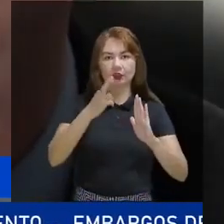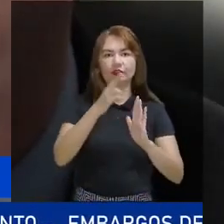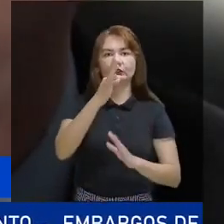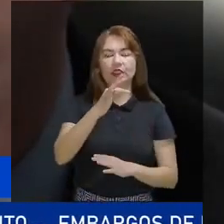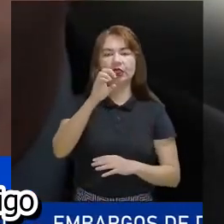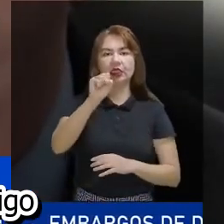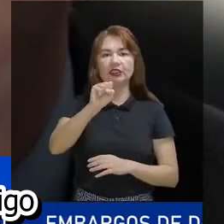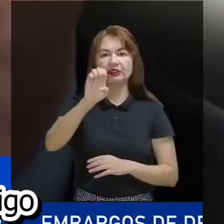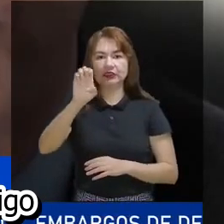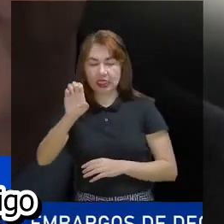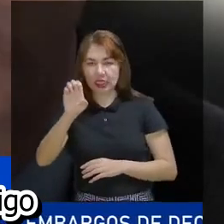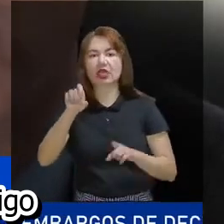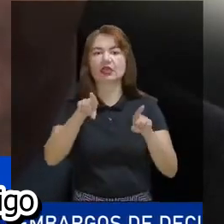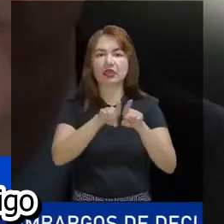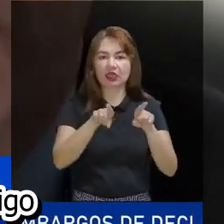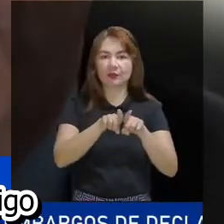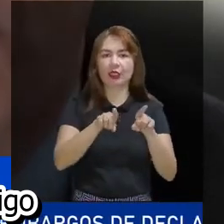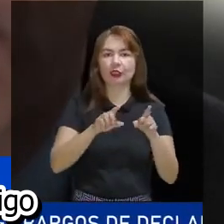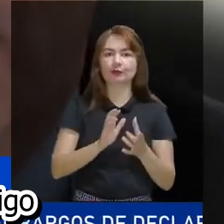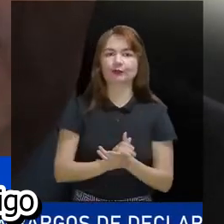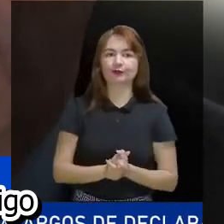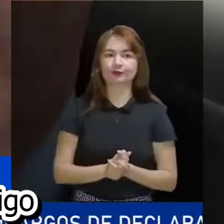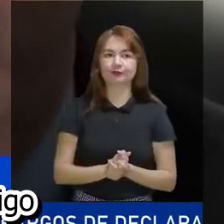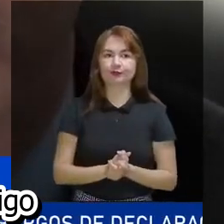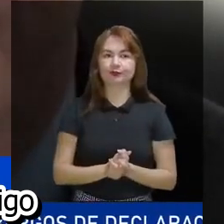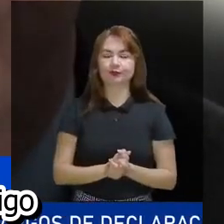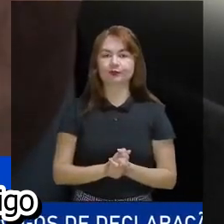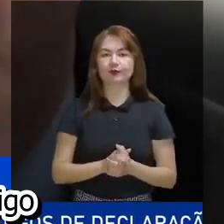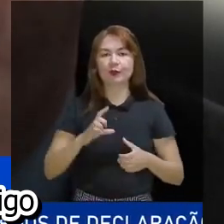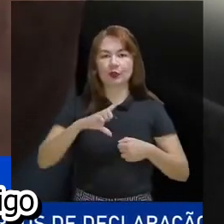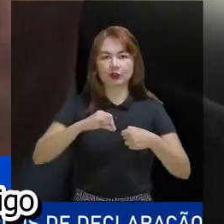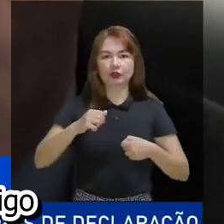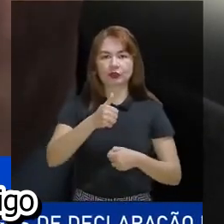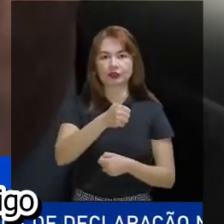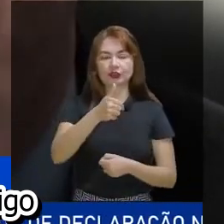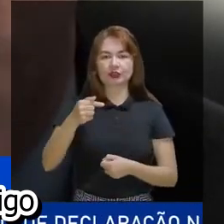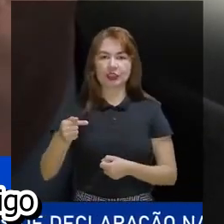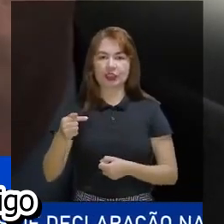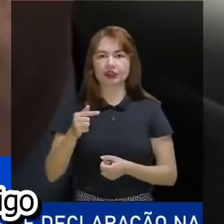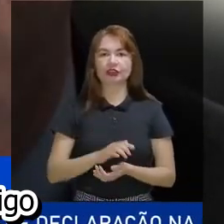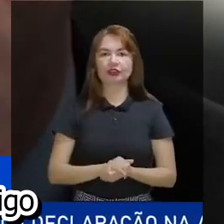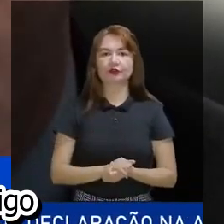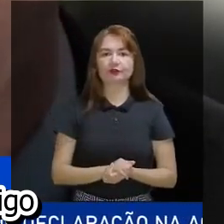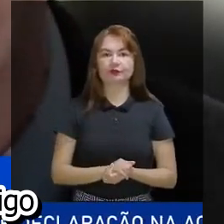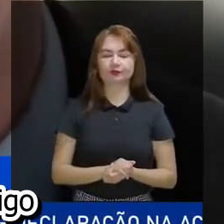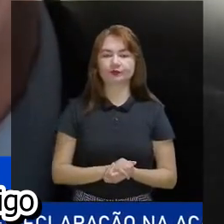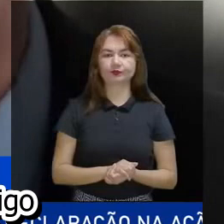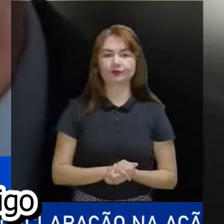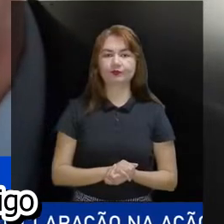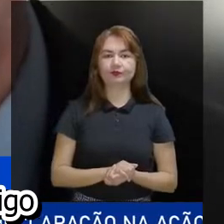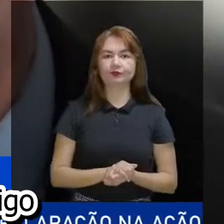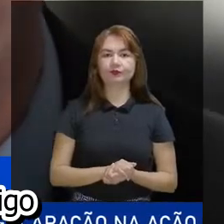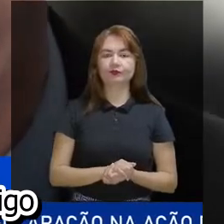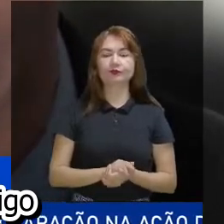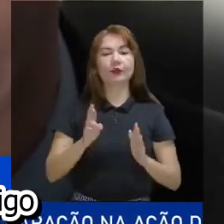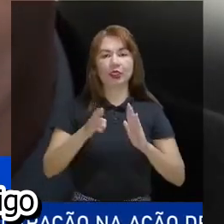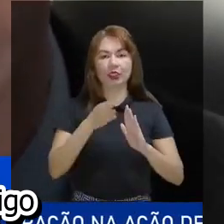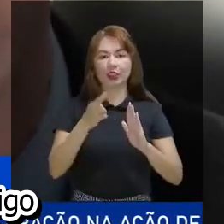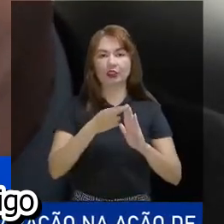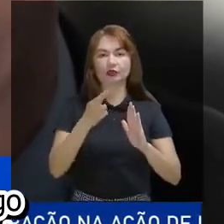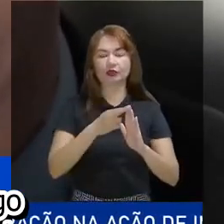número 23.605, 2019, no artigo 17, parágrafo 4º, inciso 1, 2 e 3 da Resolução